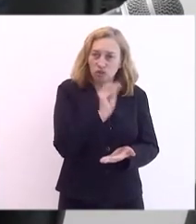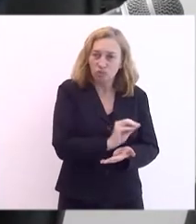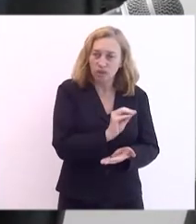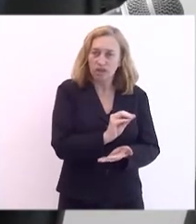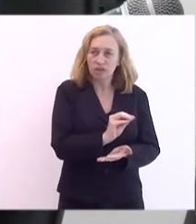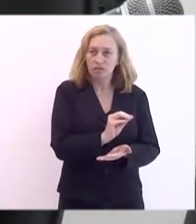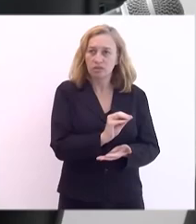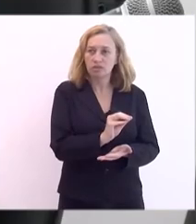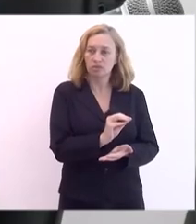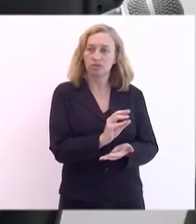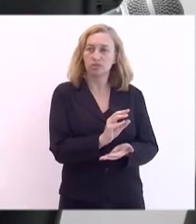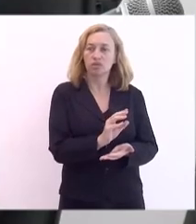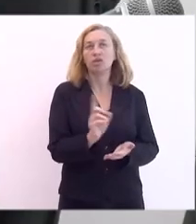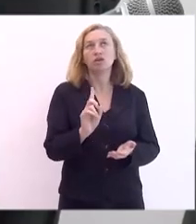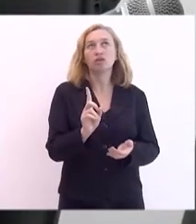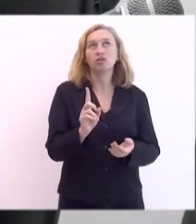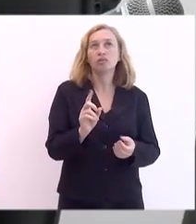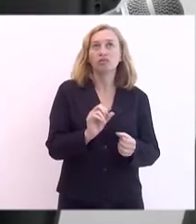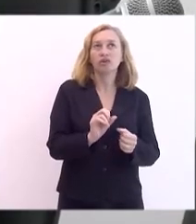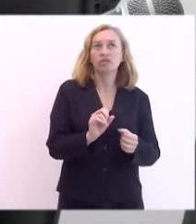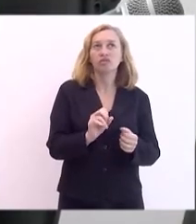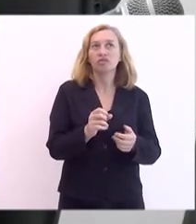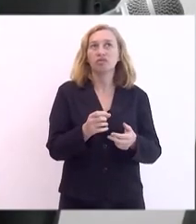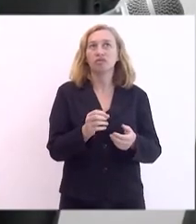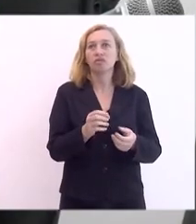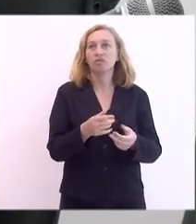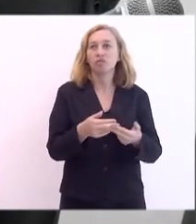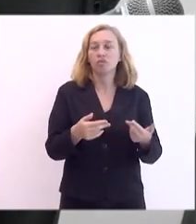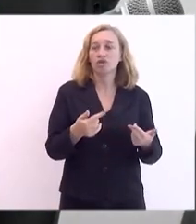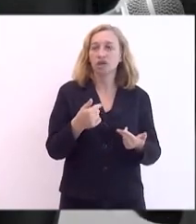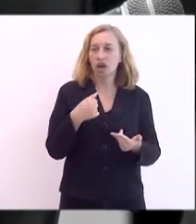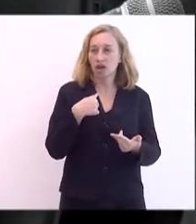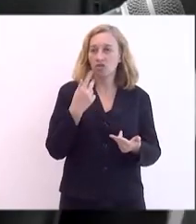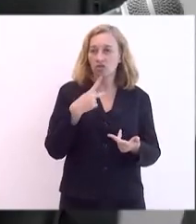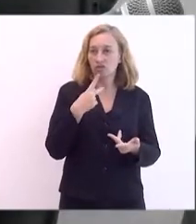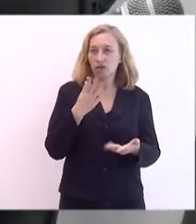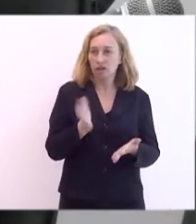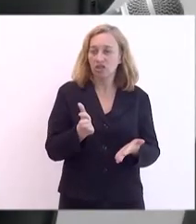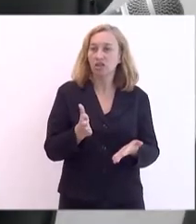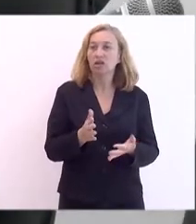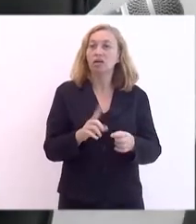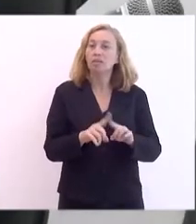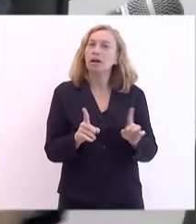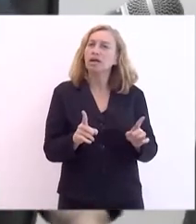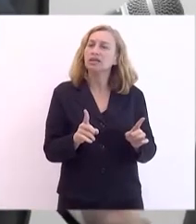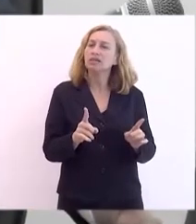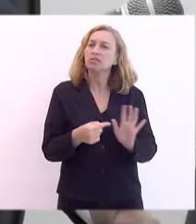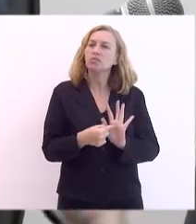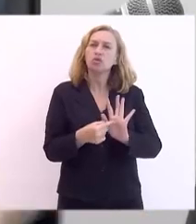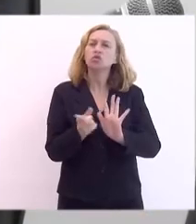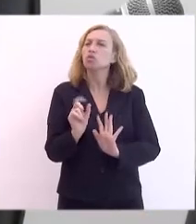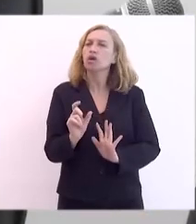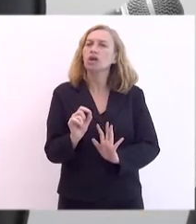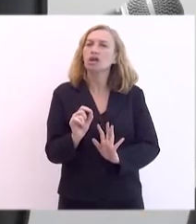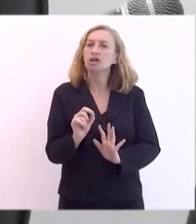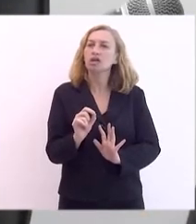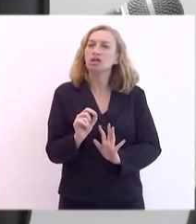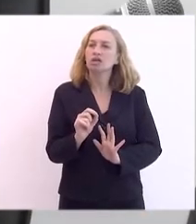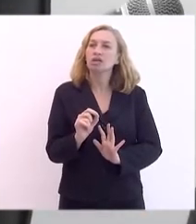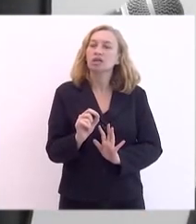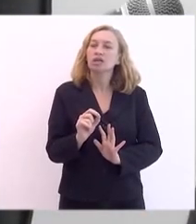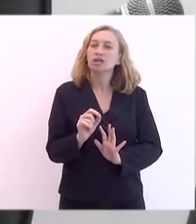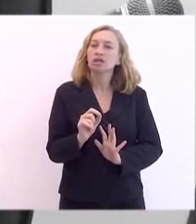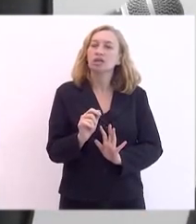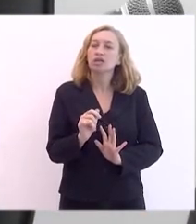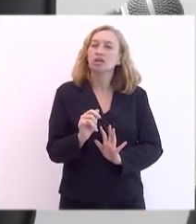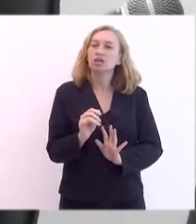ali por conta de outras questões citadas, eu queria um sinal de, sabe, de desagravo. A Comissão de